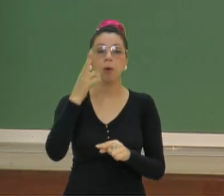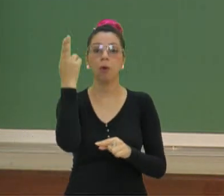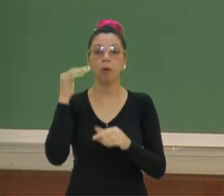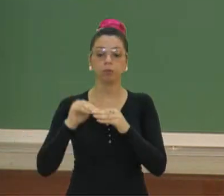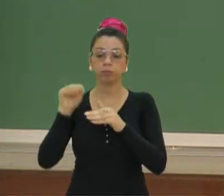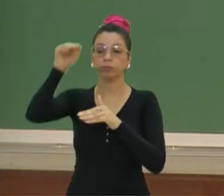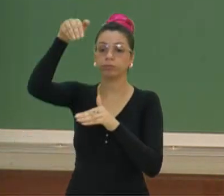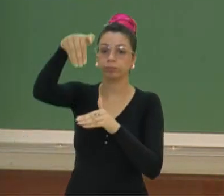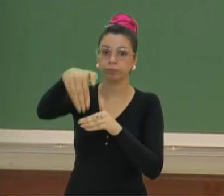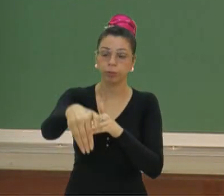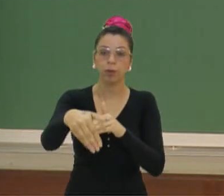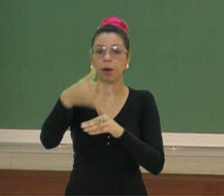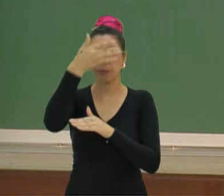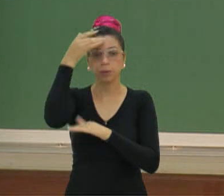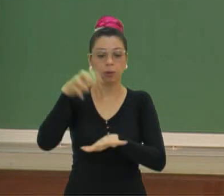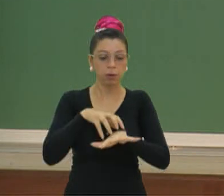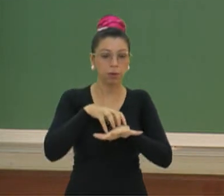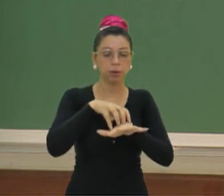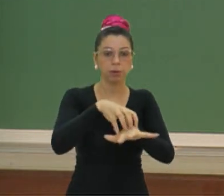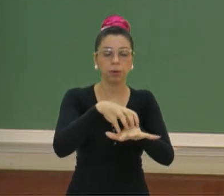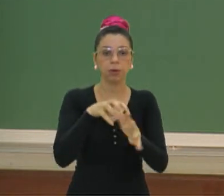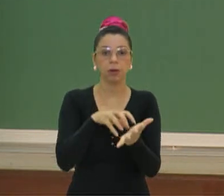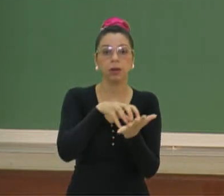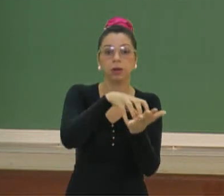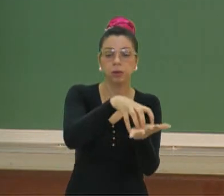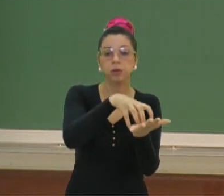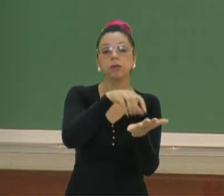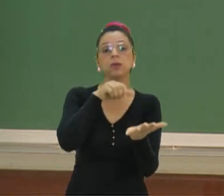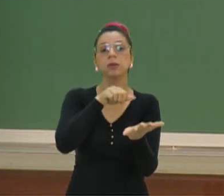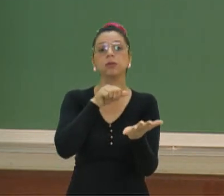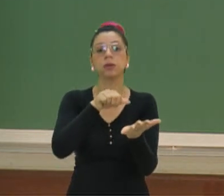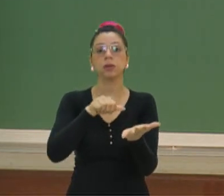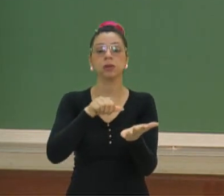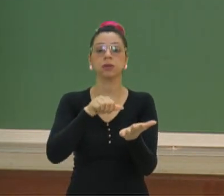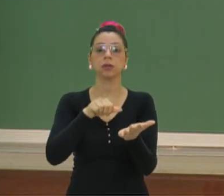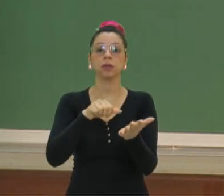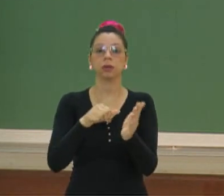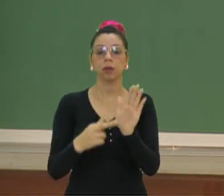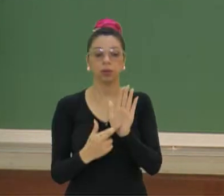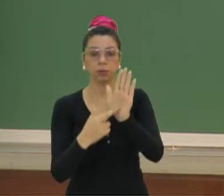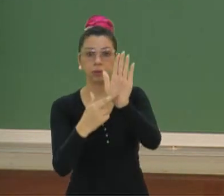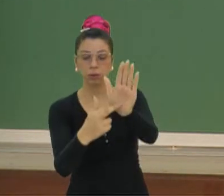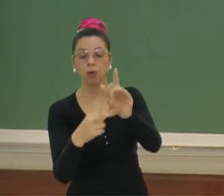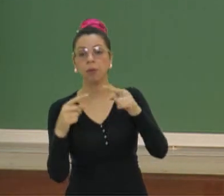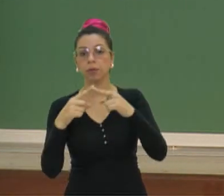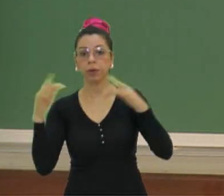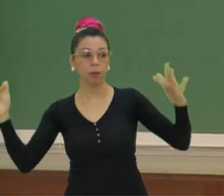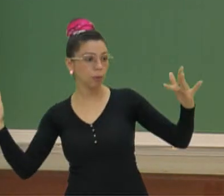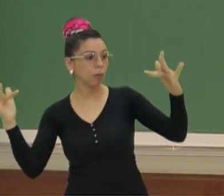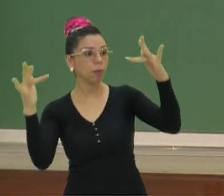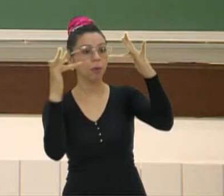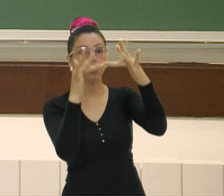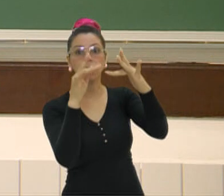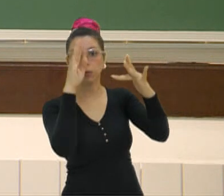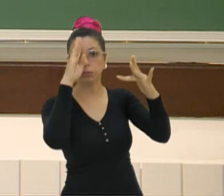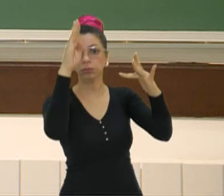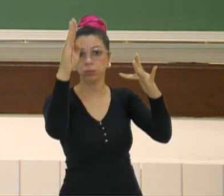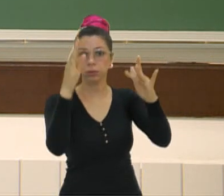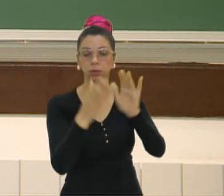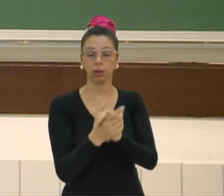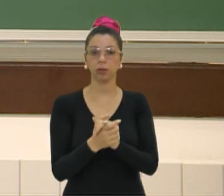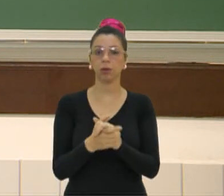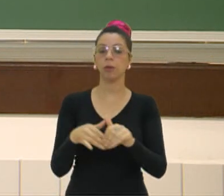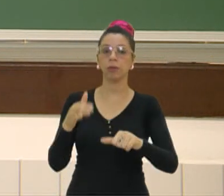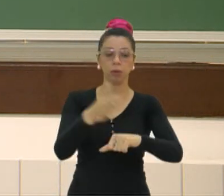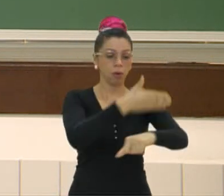as instituições representativas para fazer um contato direto, nós dizemos carismático, entre o líder e a